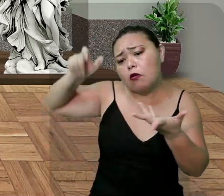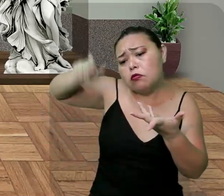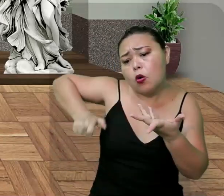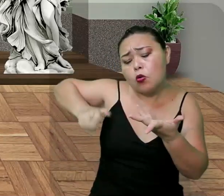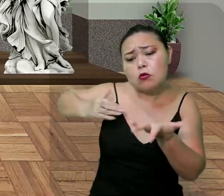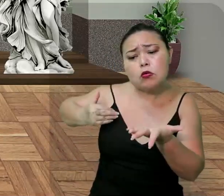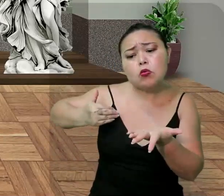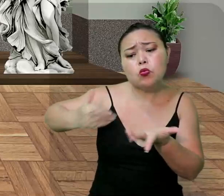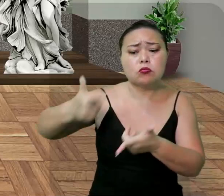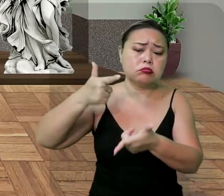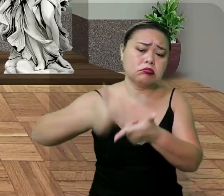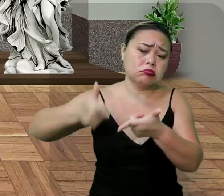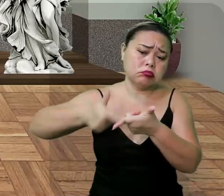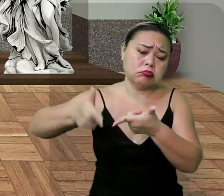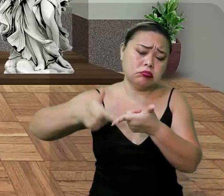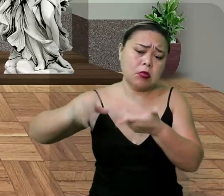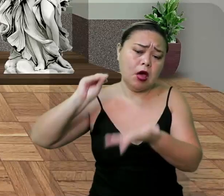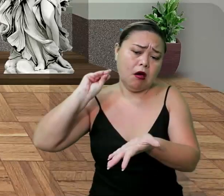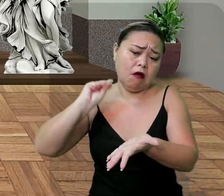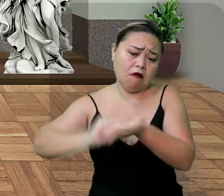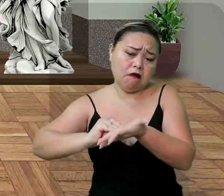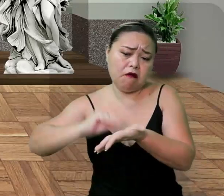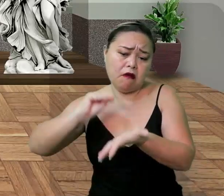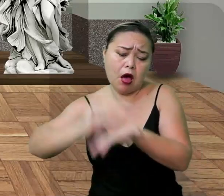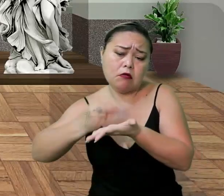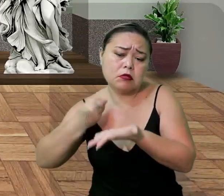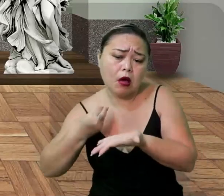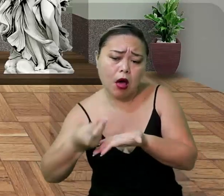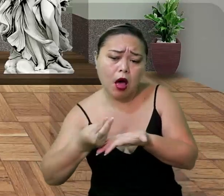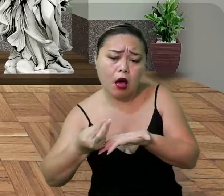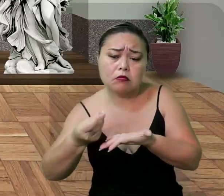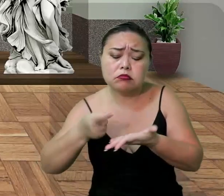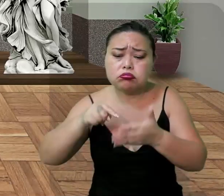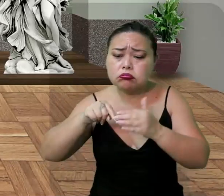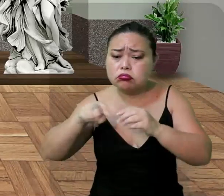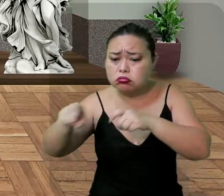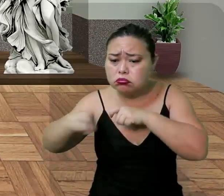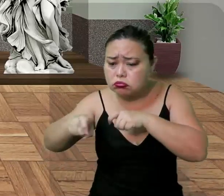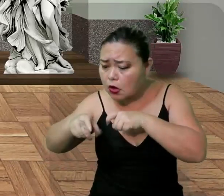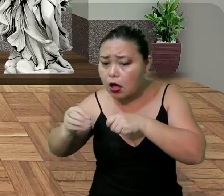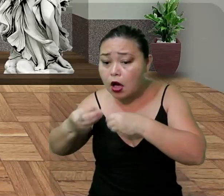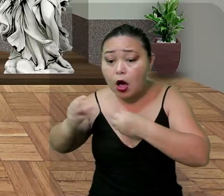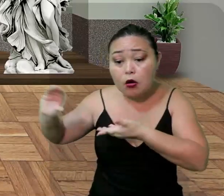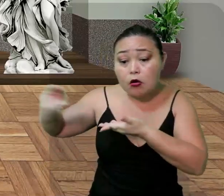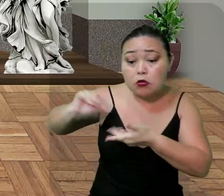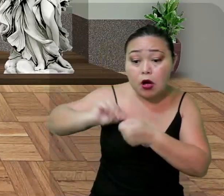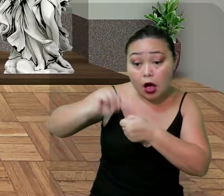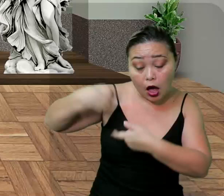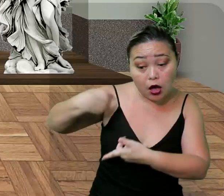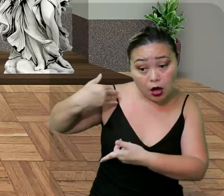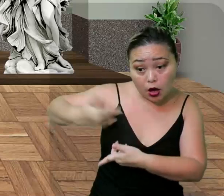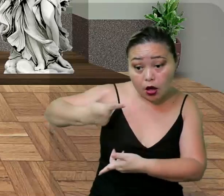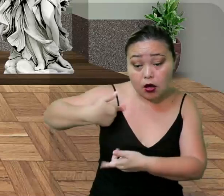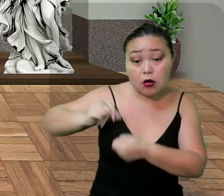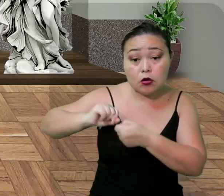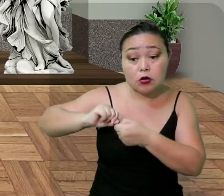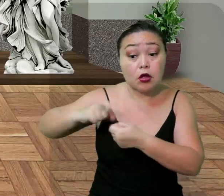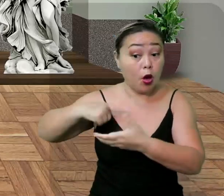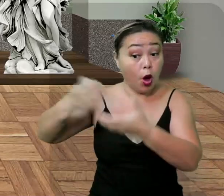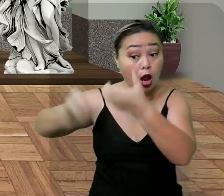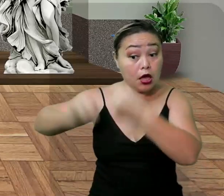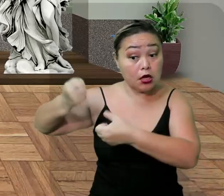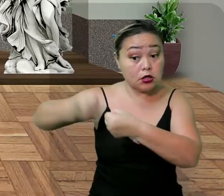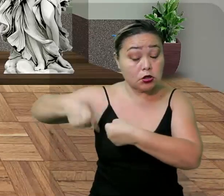essa crise. Né? Falta de implementos agrícolas, falta de incentivo. Recentemente, no Estado, nós temos o